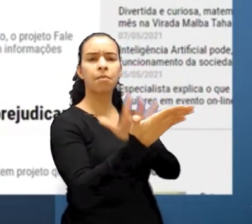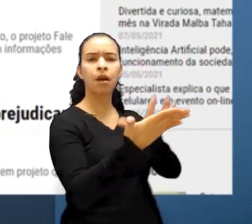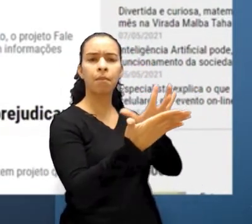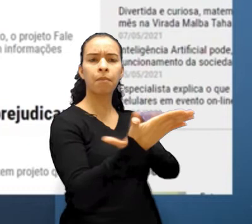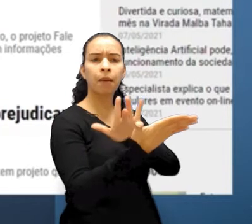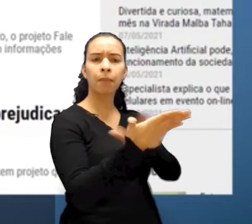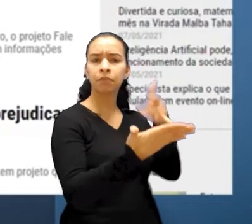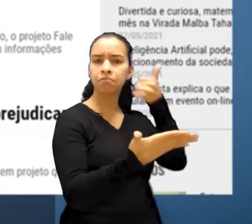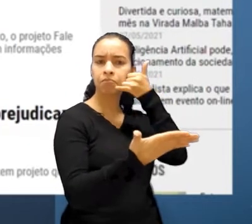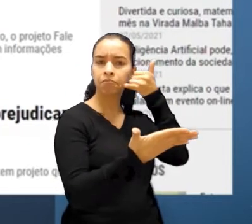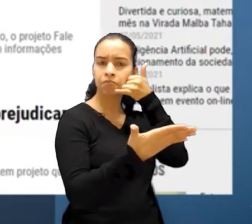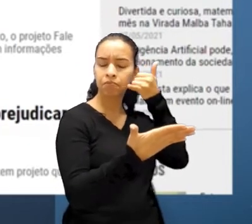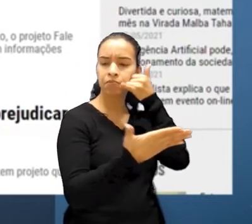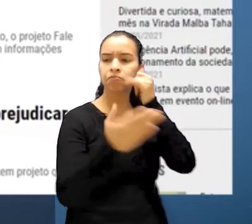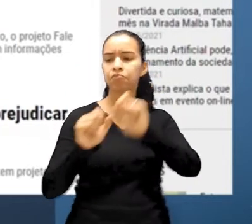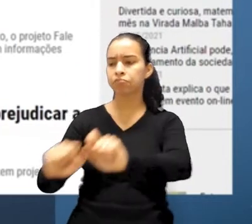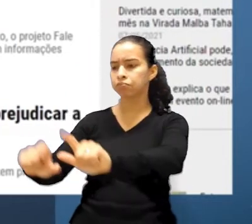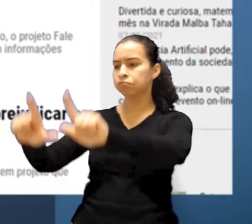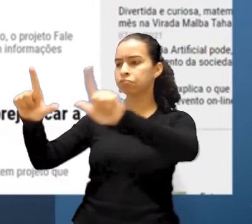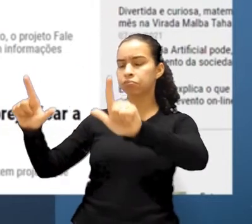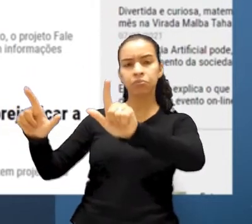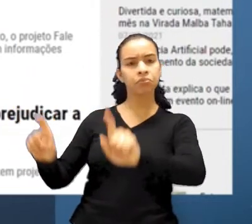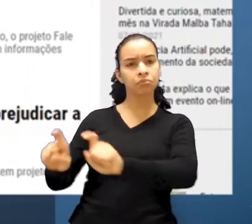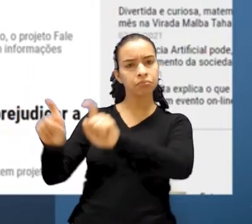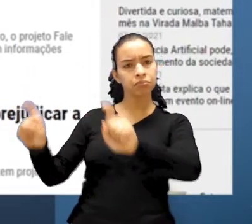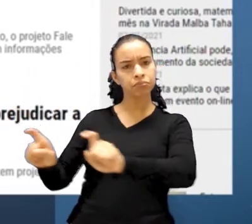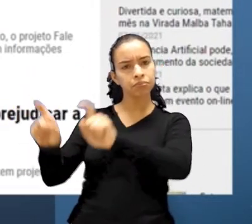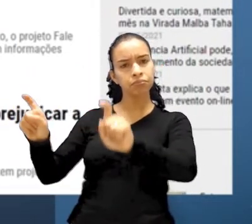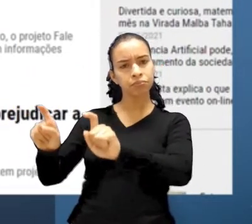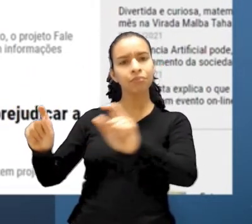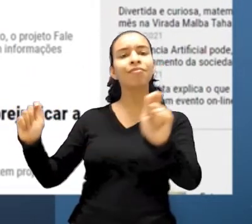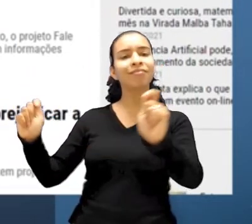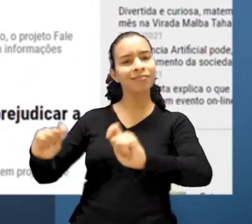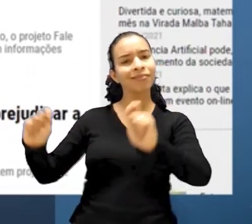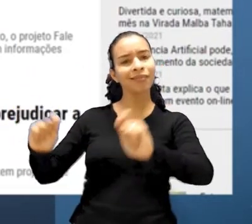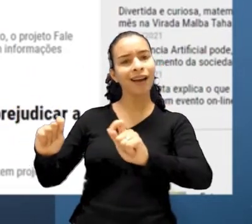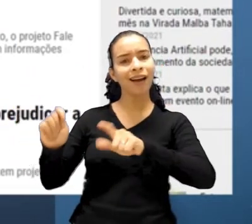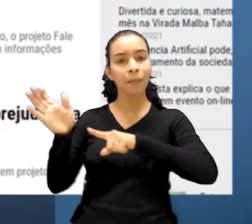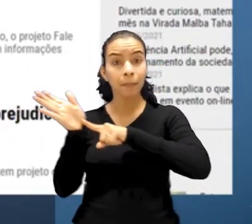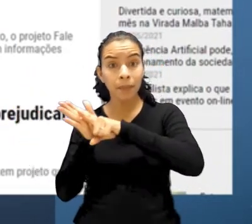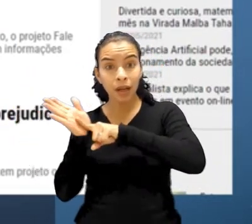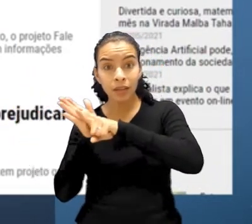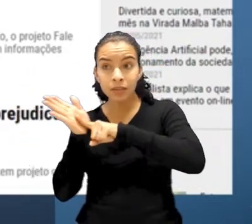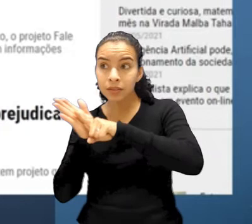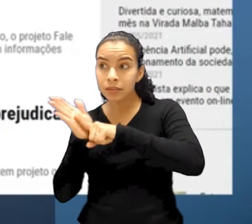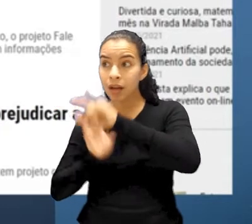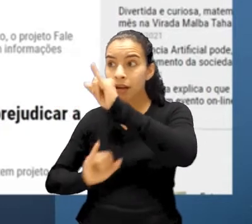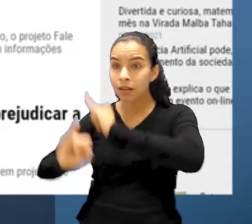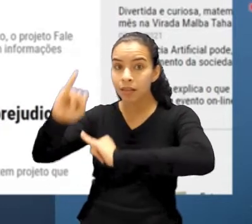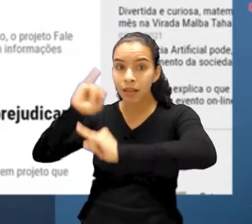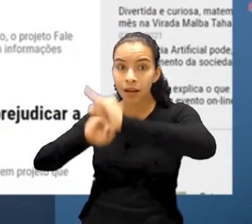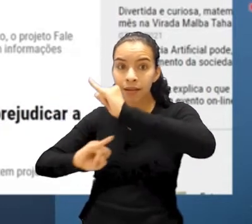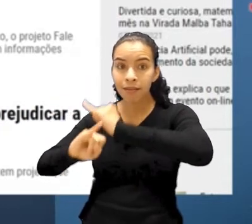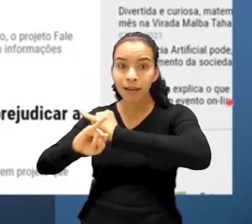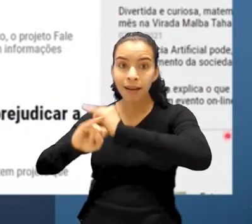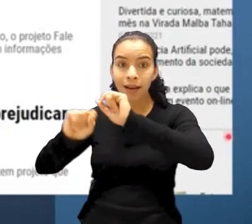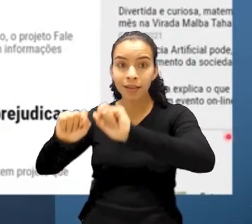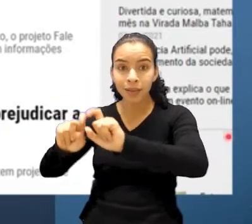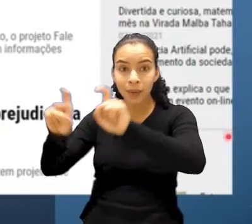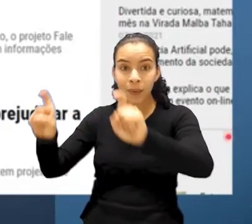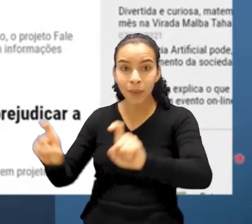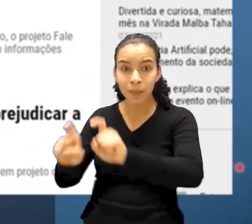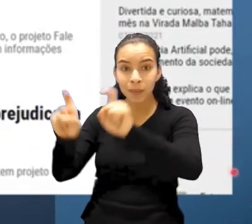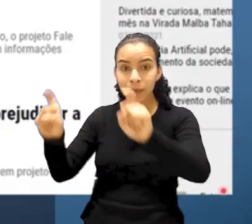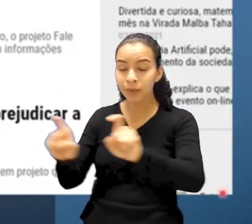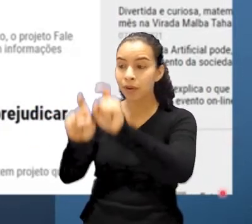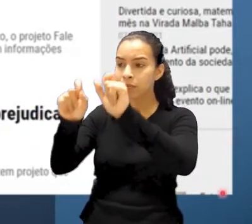digitais, também é possível encontrar os textos de divulgação científica em páginas da internet, né, em sites